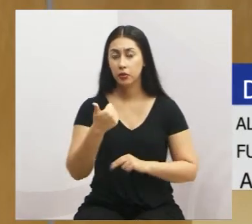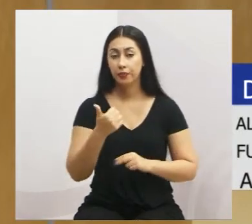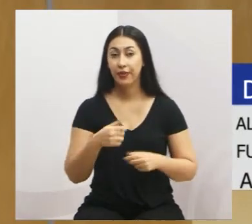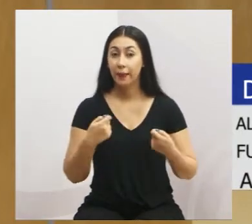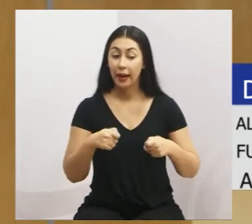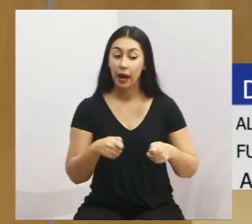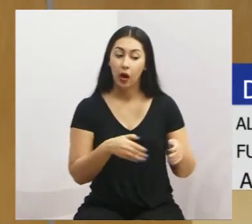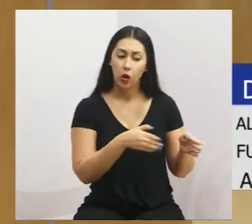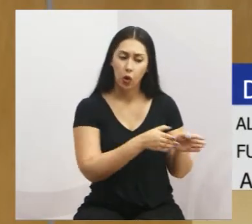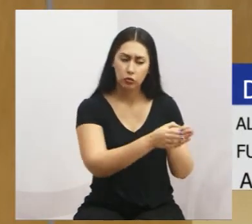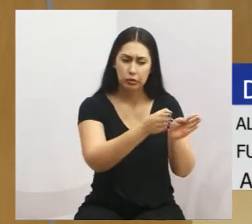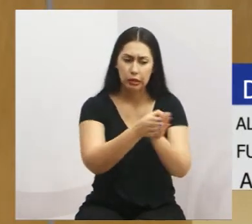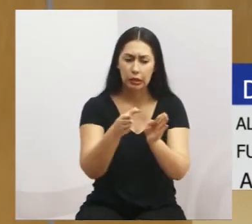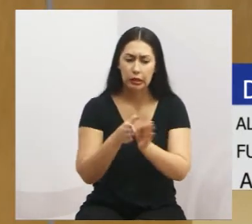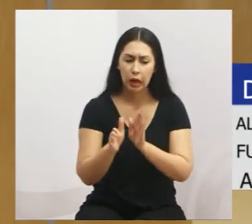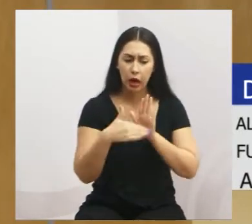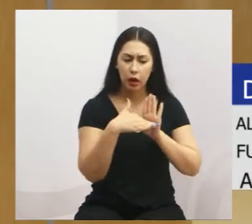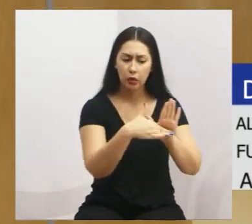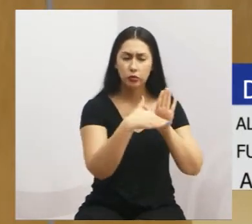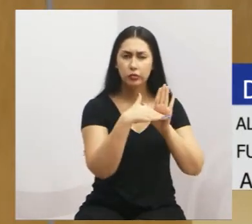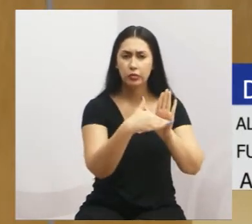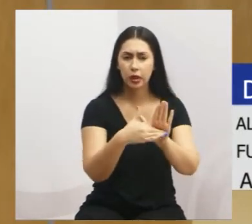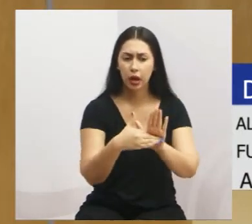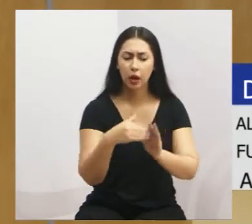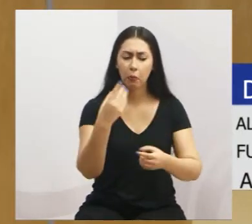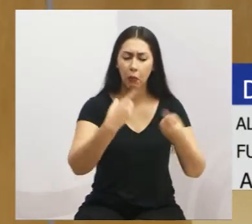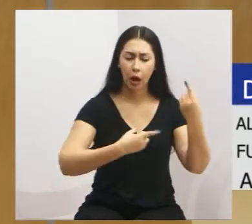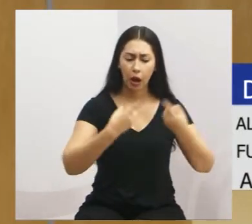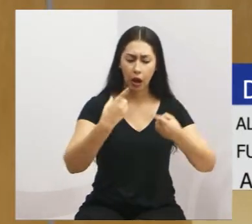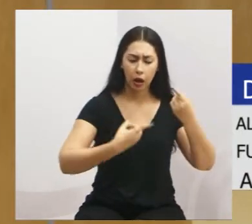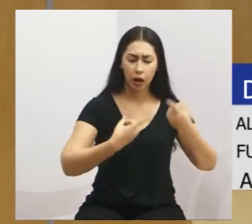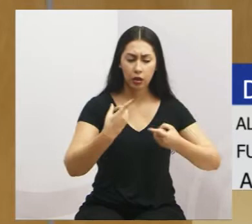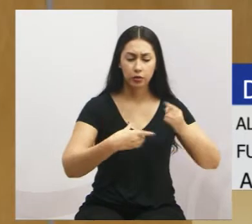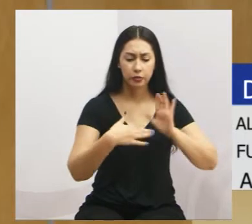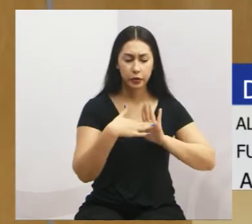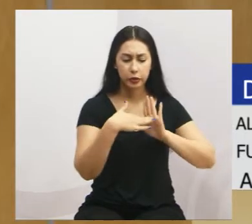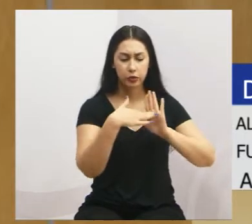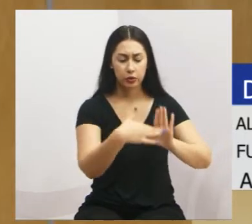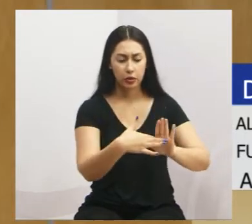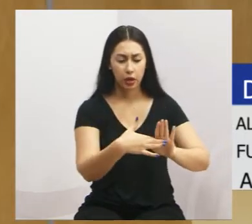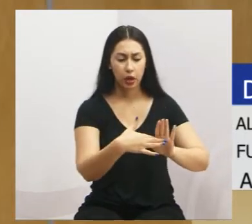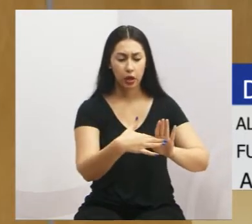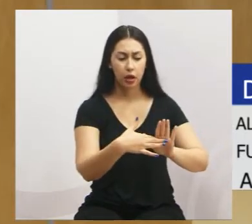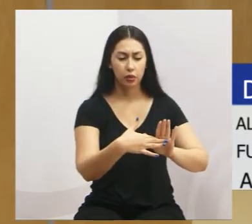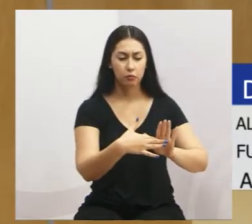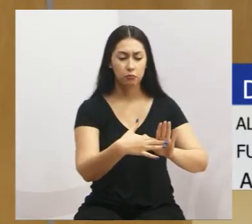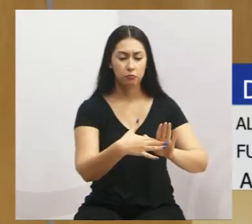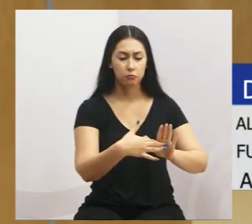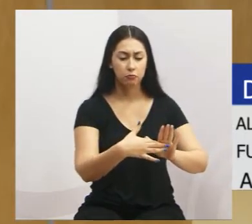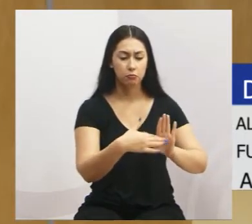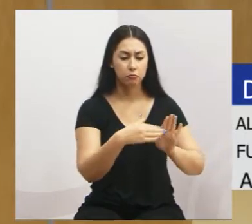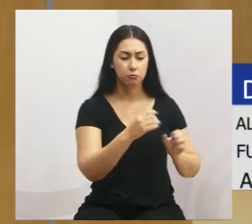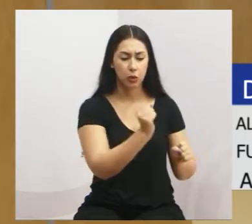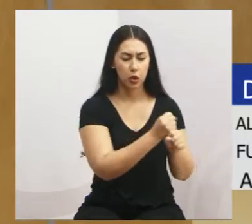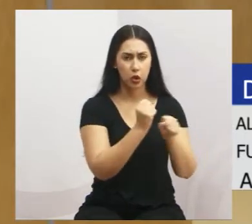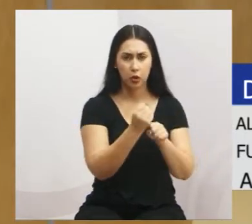Assessorar o secretário na definição de políticas públicas para desenvolvimento da Política Municipal de Habitação.